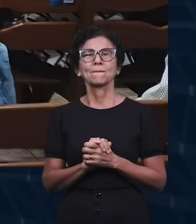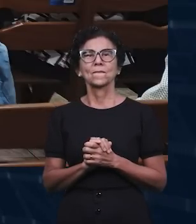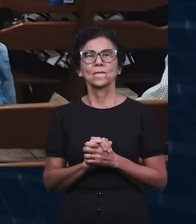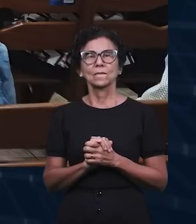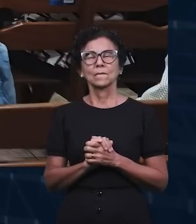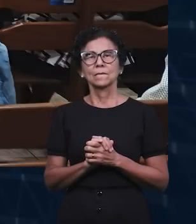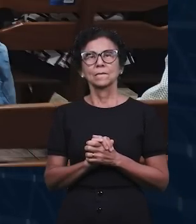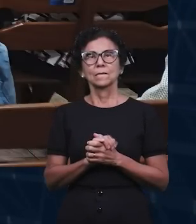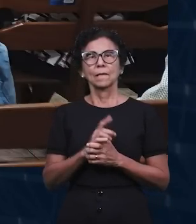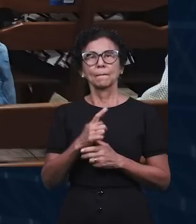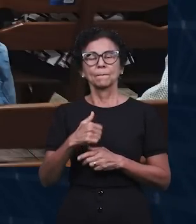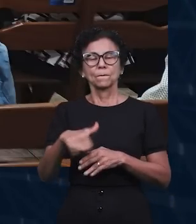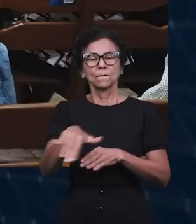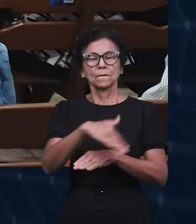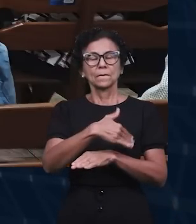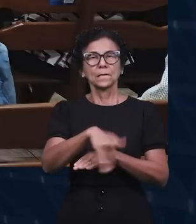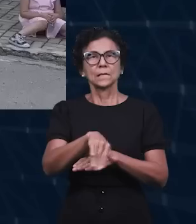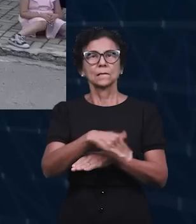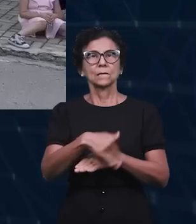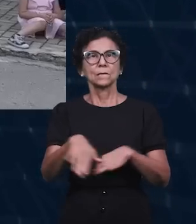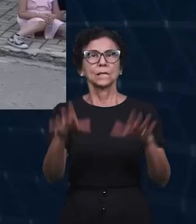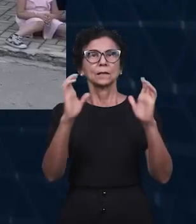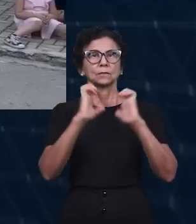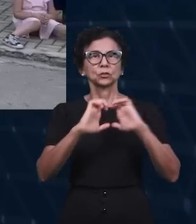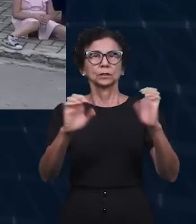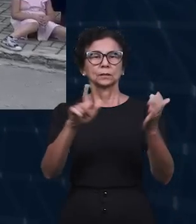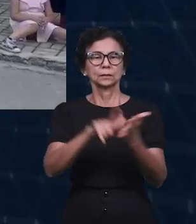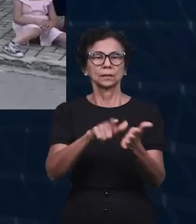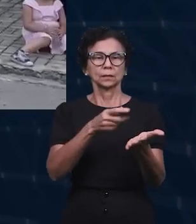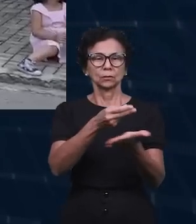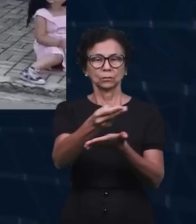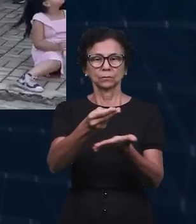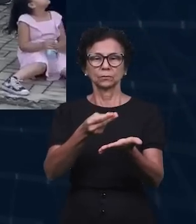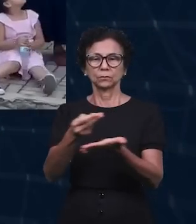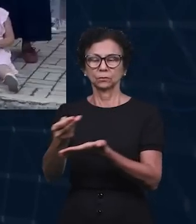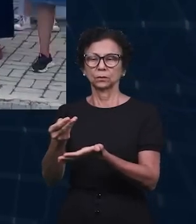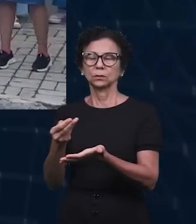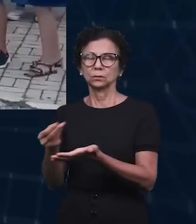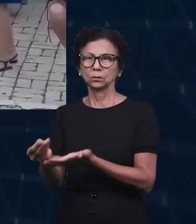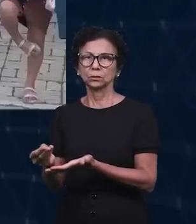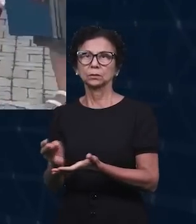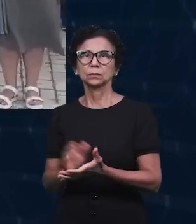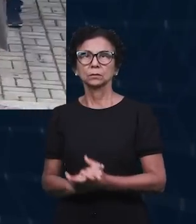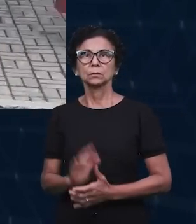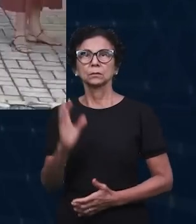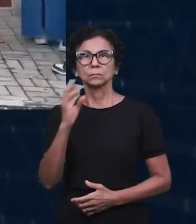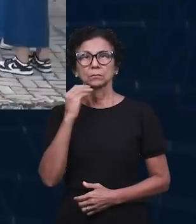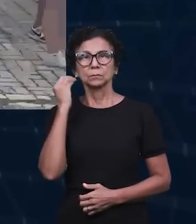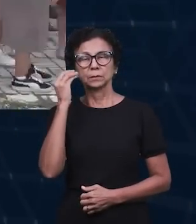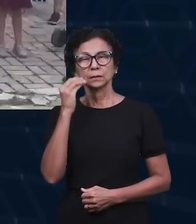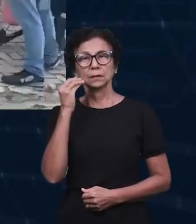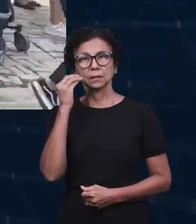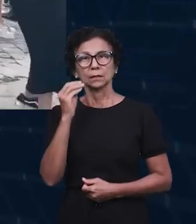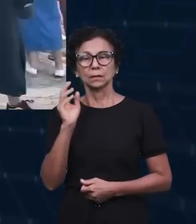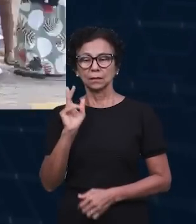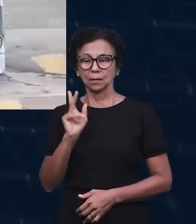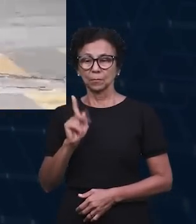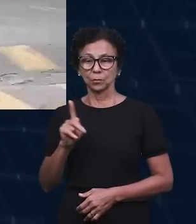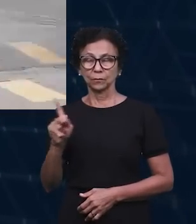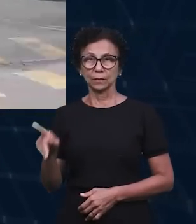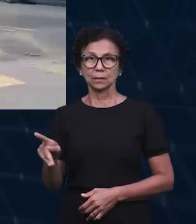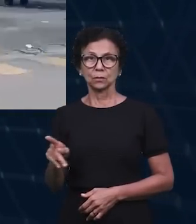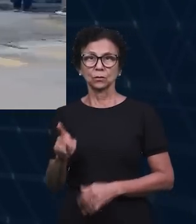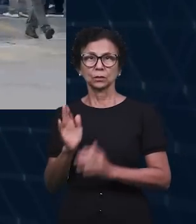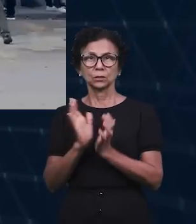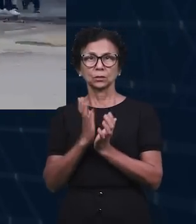ruas do bairro para as cantatas e entrega de convites. Entre as experiências relatadas, as professoras das classes abordaram uma